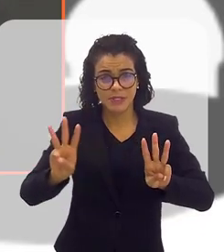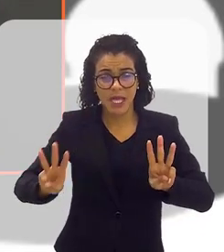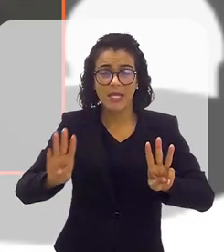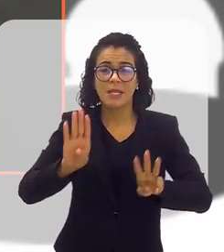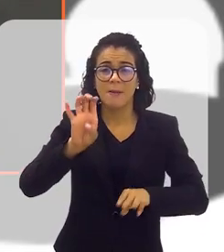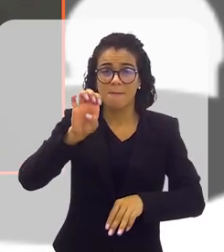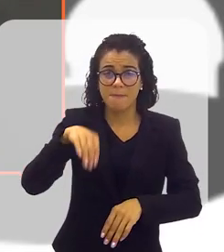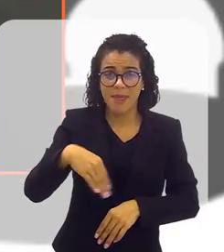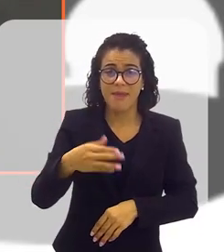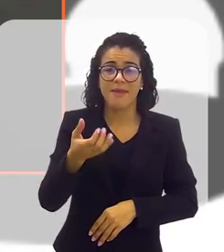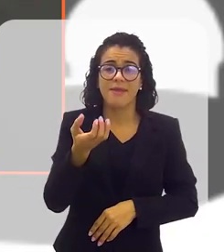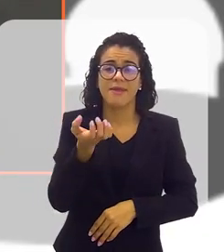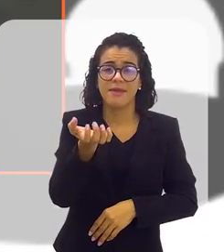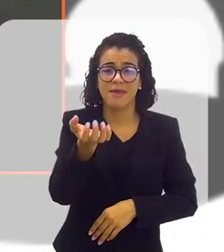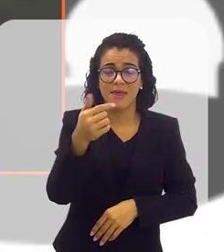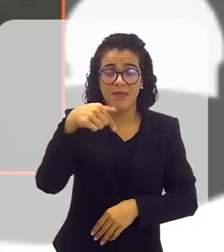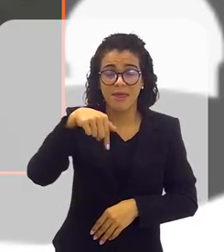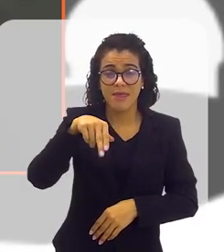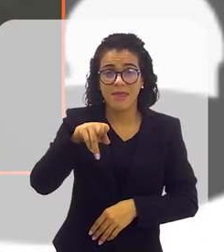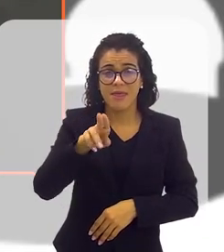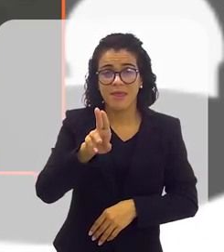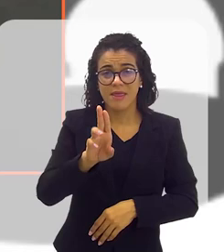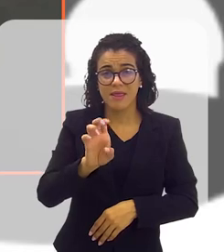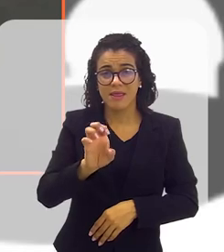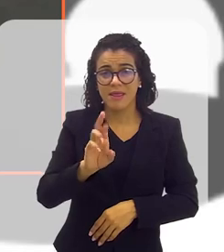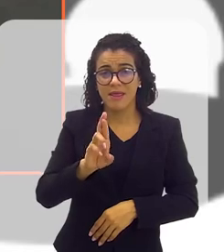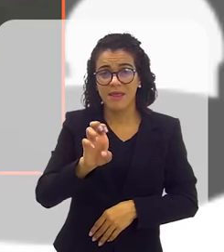do Bem Querer Mulher, que é o